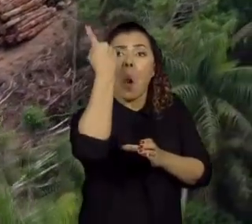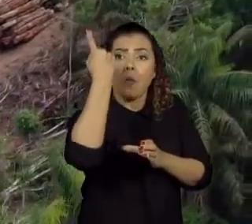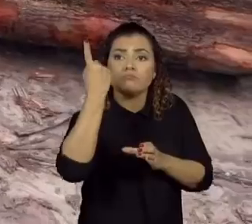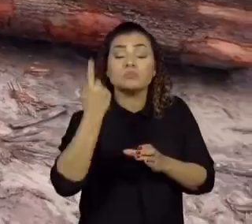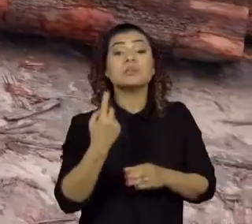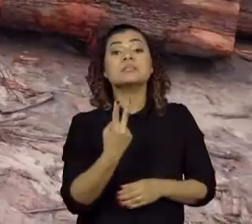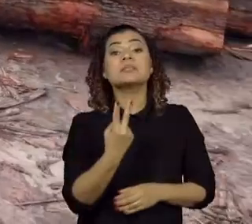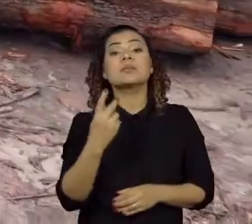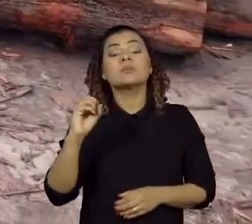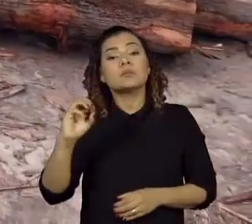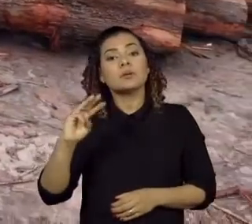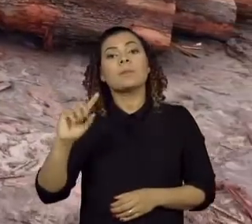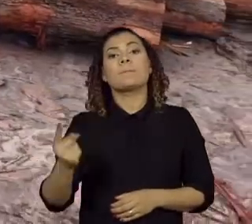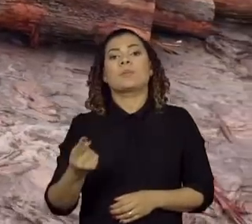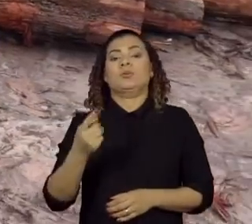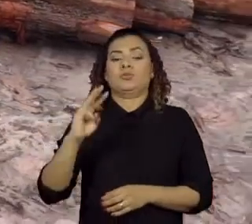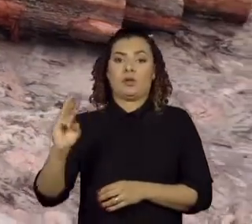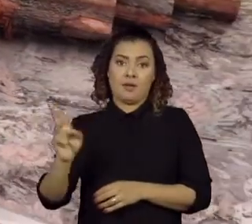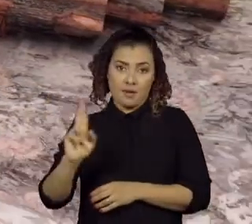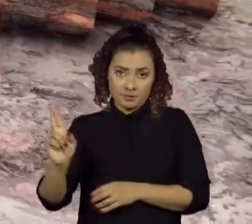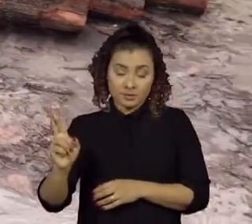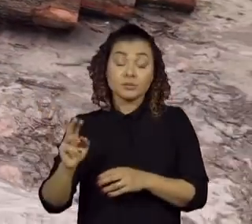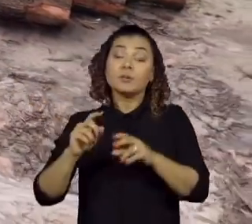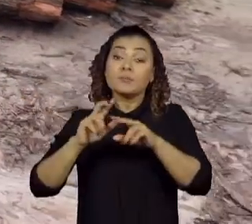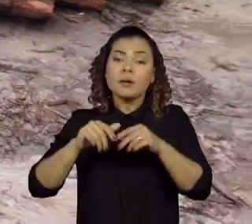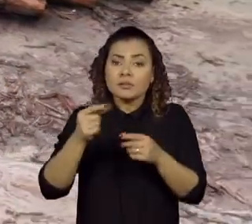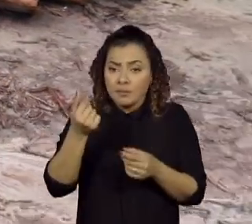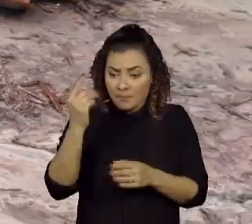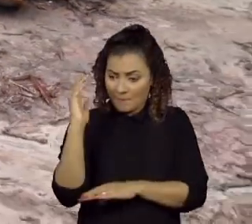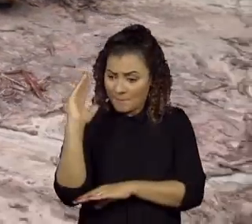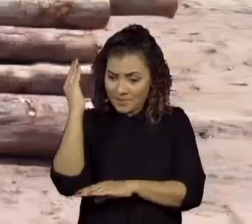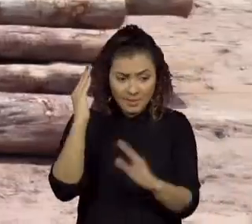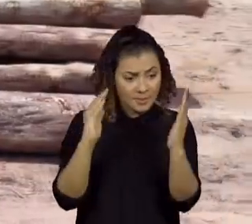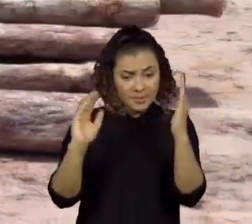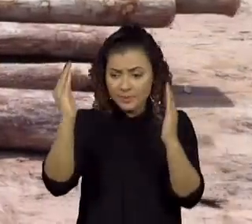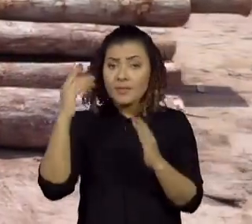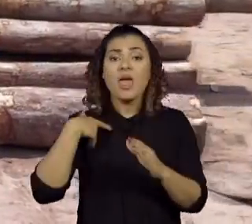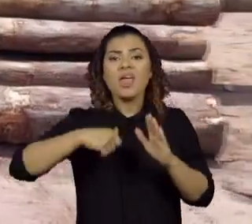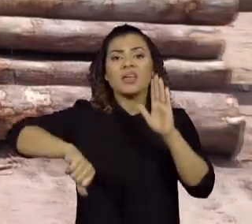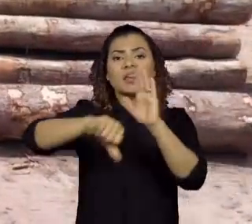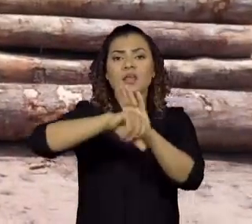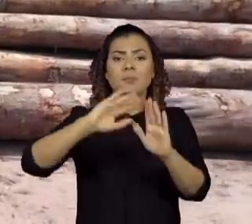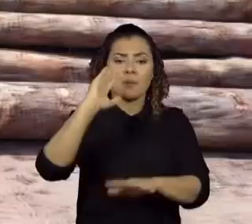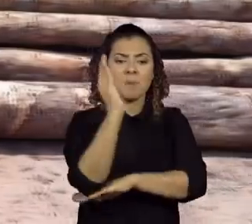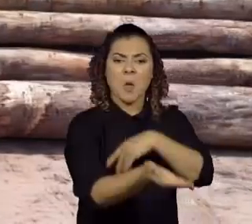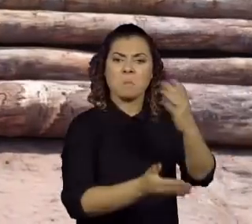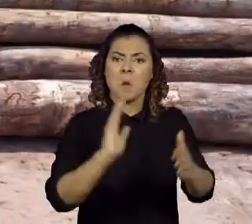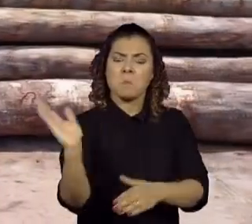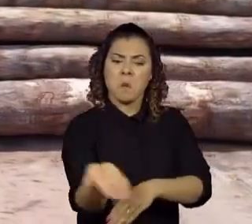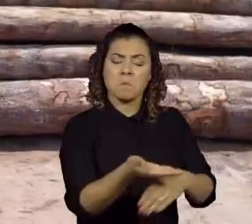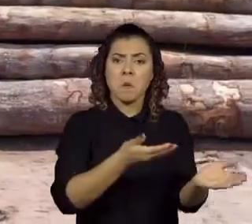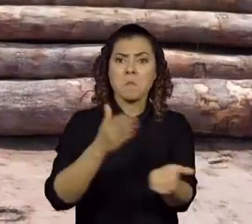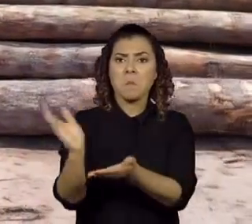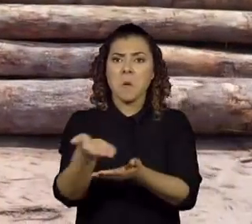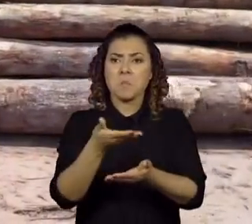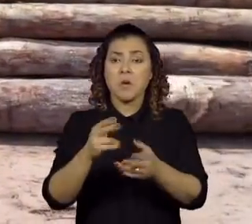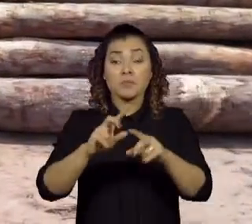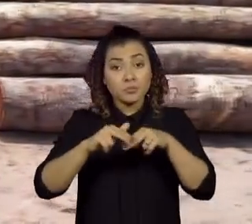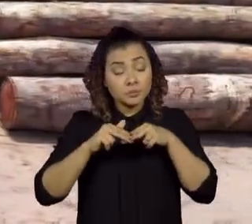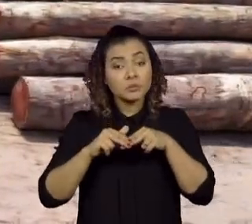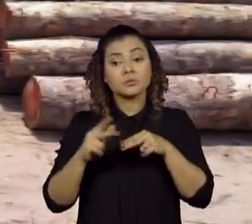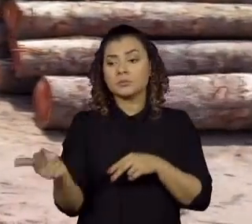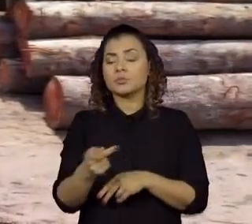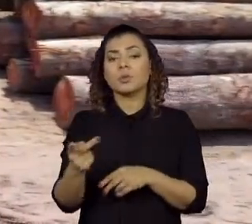reais. De acordo com a Polícia Federal, a madeira é produto de ação criminosa. Salles e Telmário